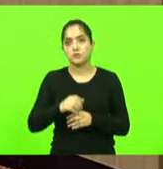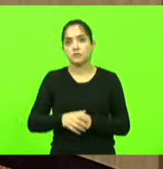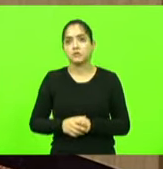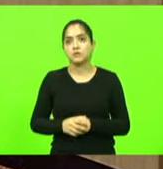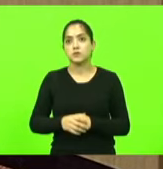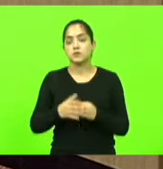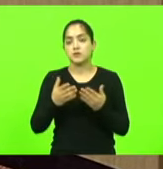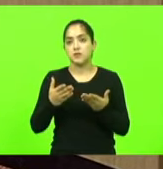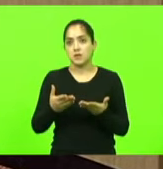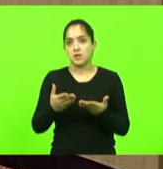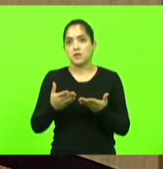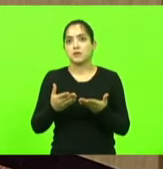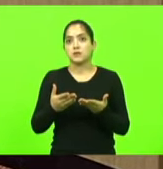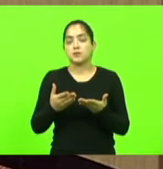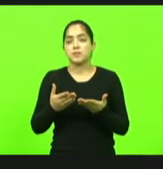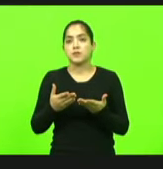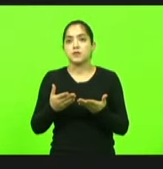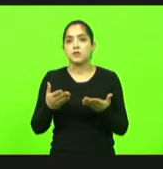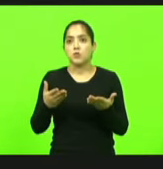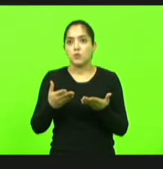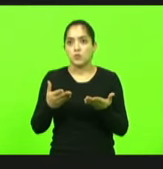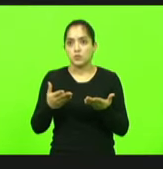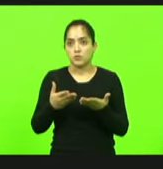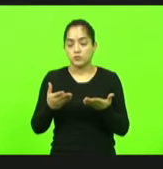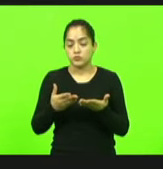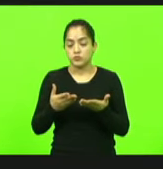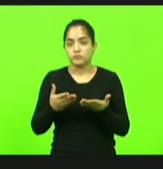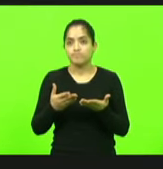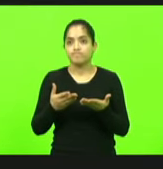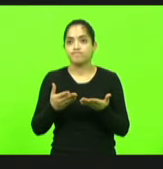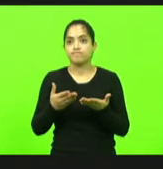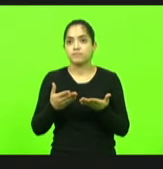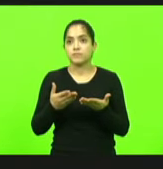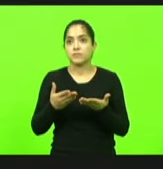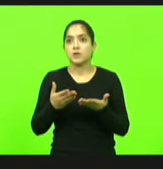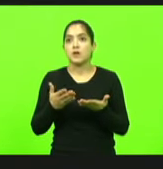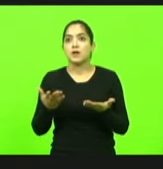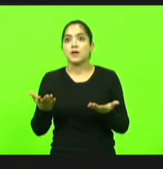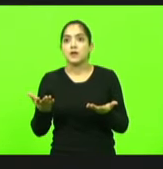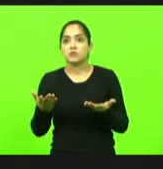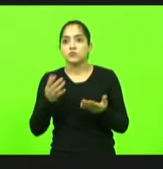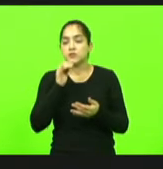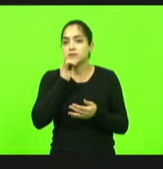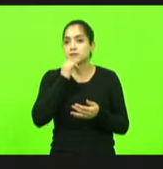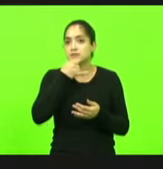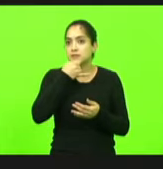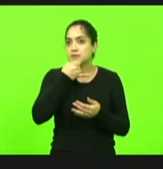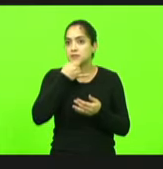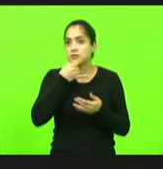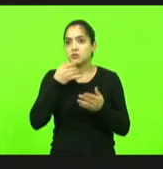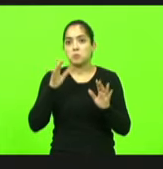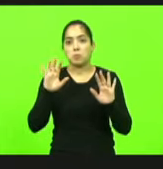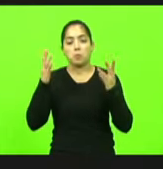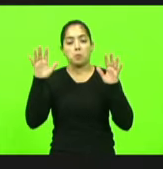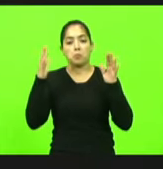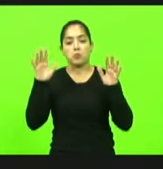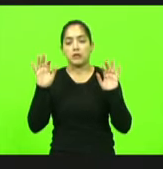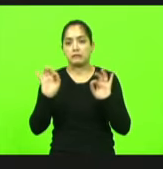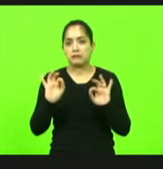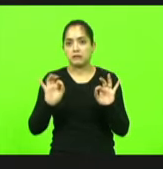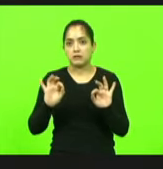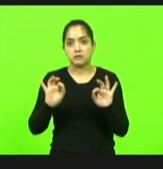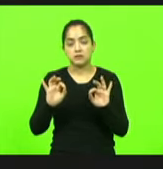Presidente, eu também não poderia deixar de me manifestar, mas porque o dia de hoje é um dia muito triste. Não há nada para comemorar aqui de forma